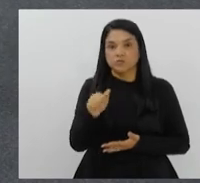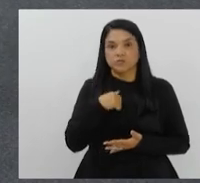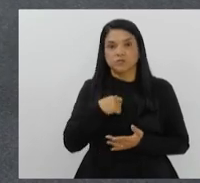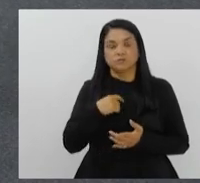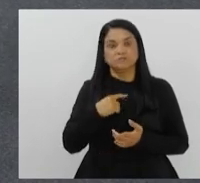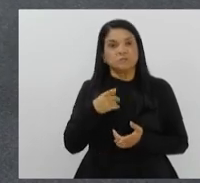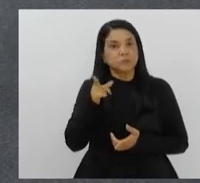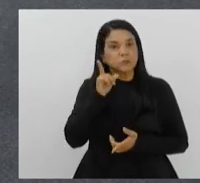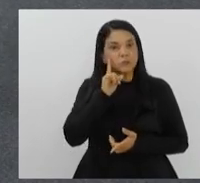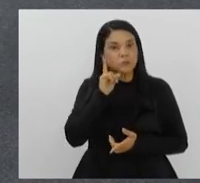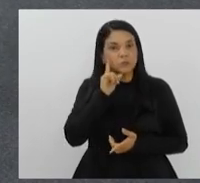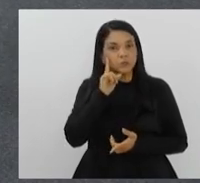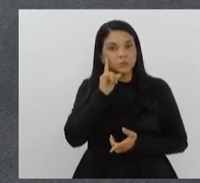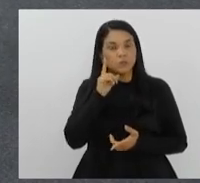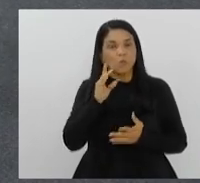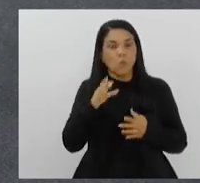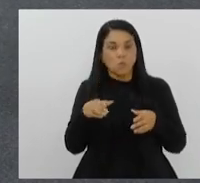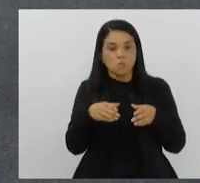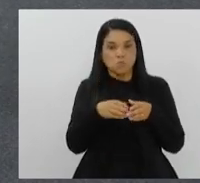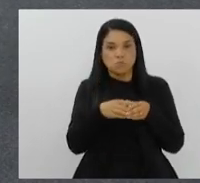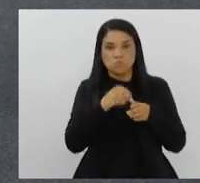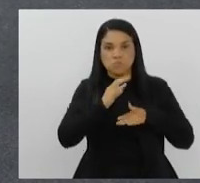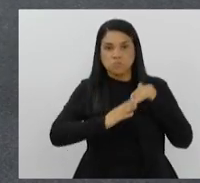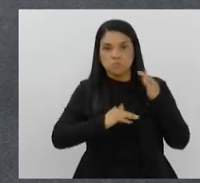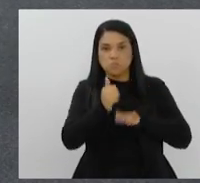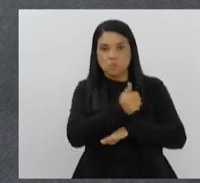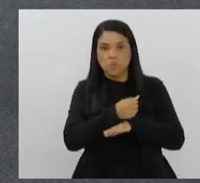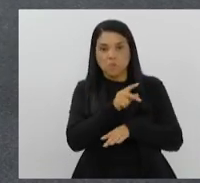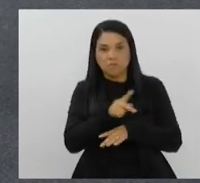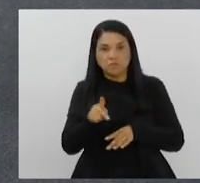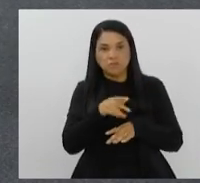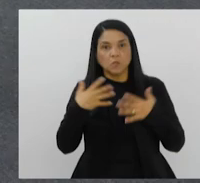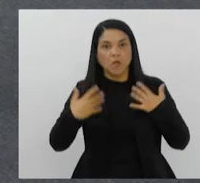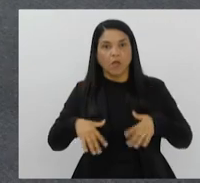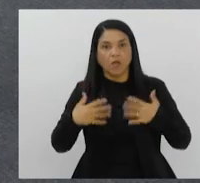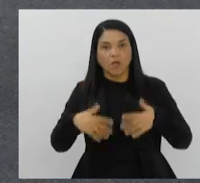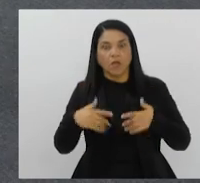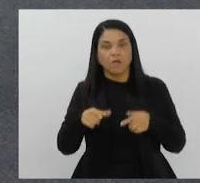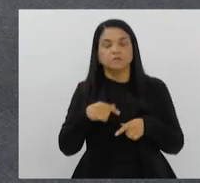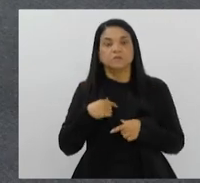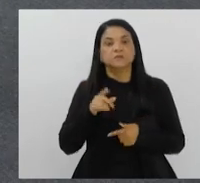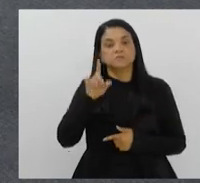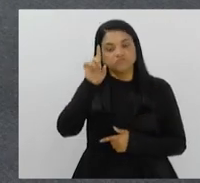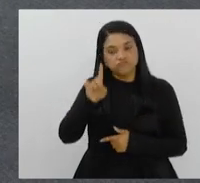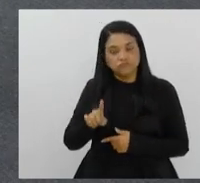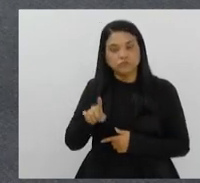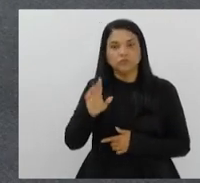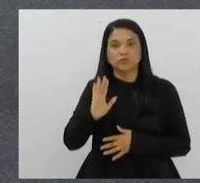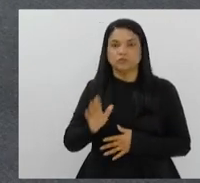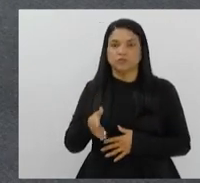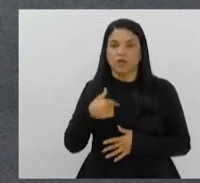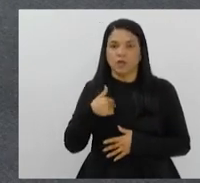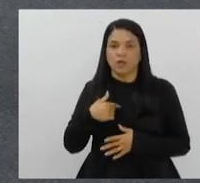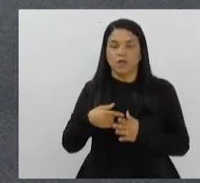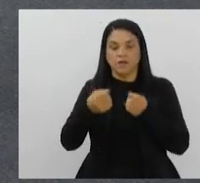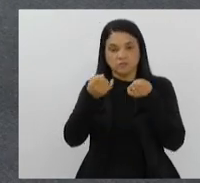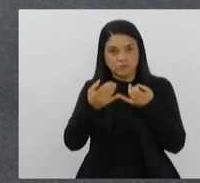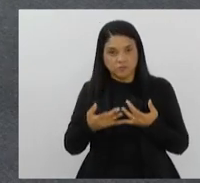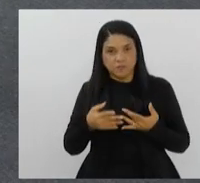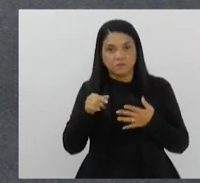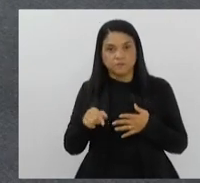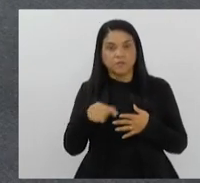uma rotina, a categoria está apavorada. Diz essa pessoa, que já foi diretora, não é mais. Não sou